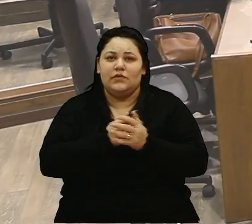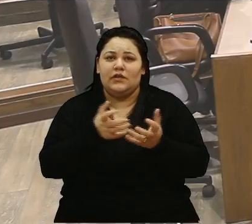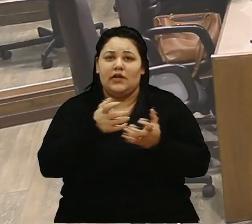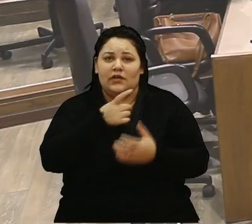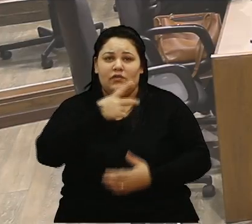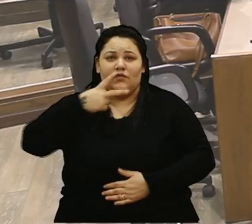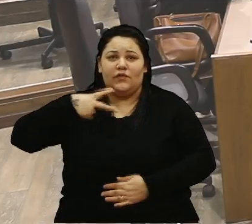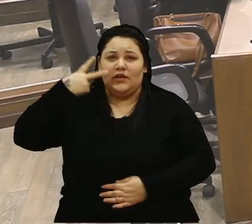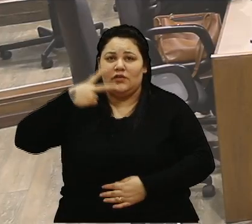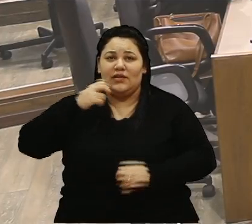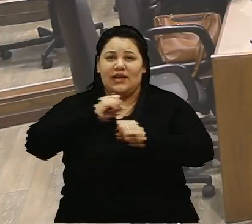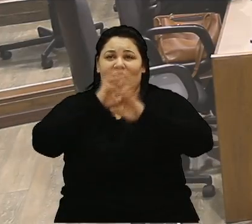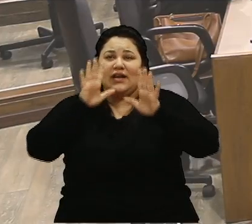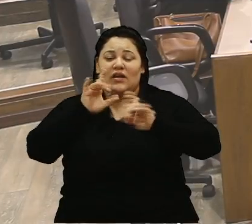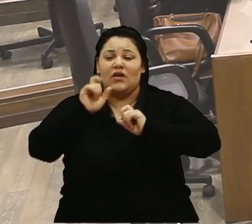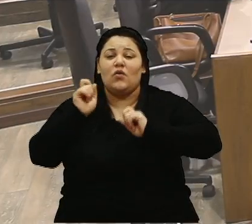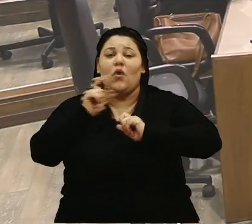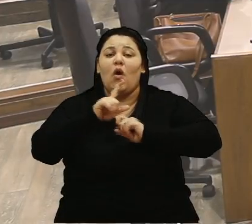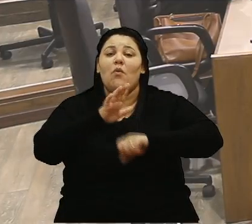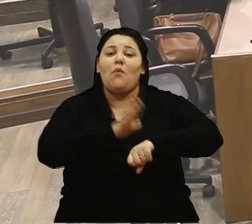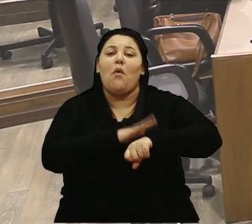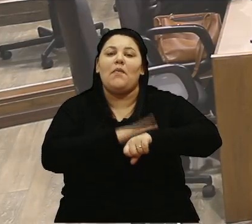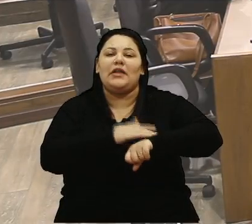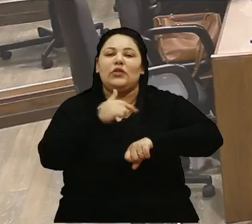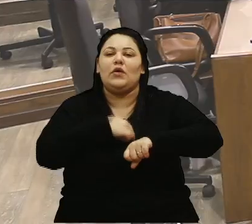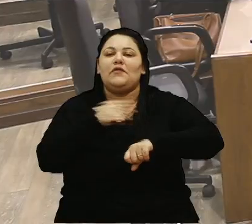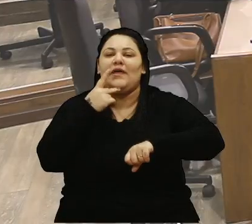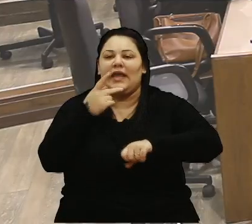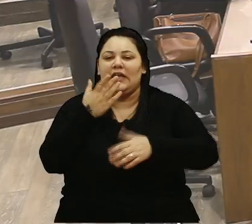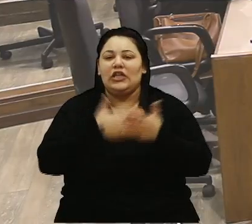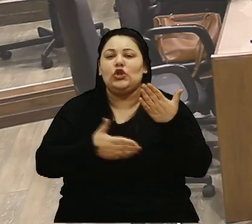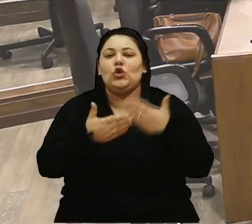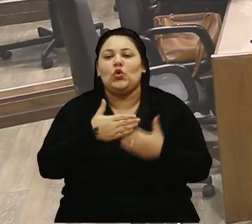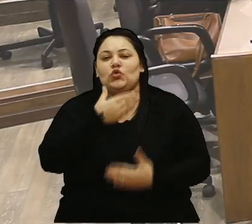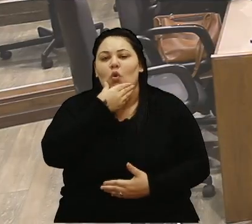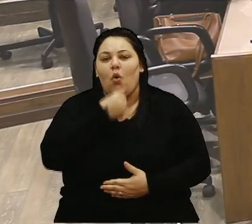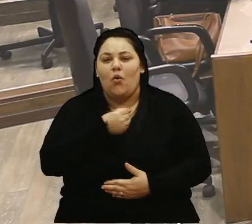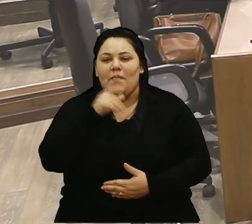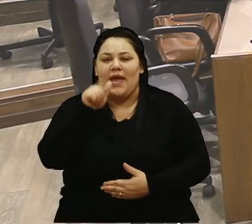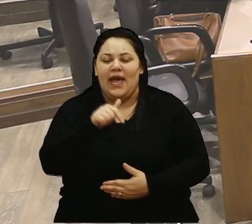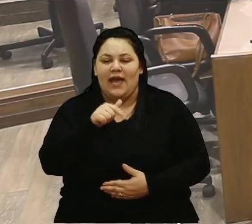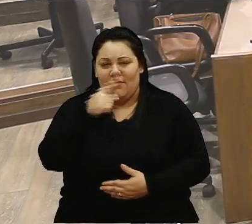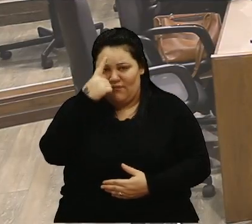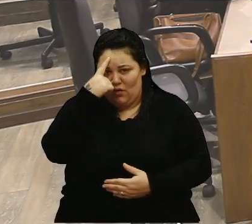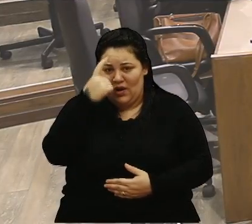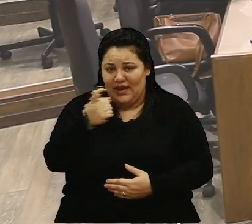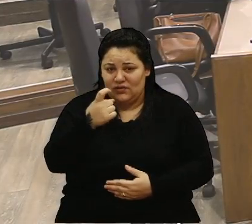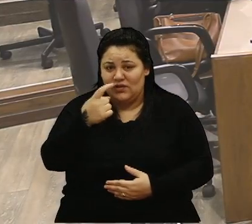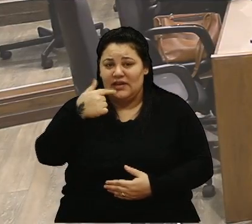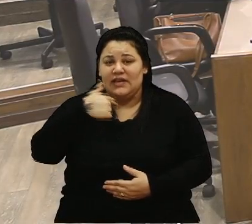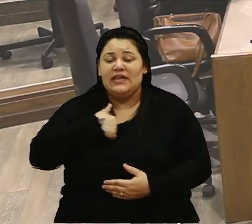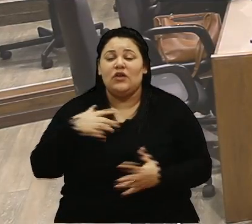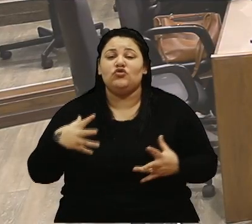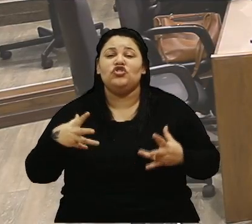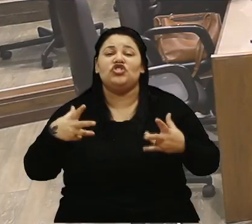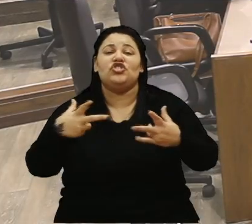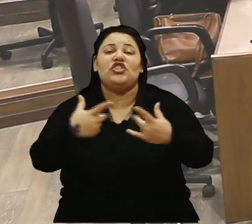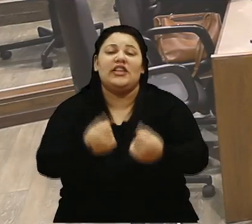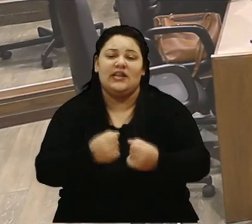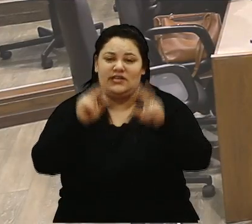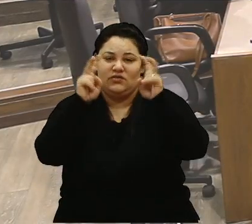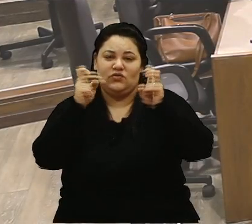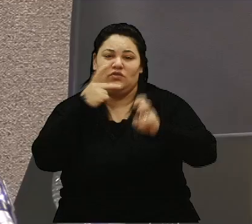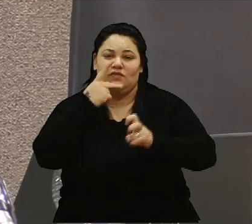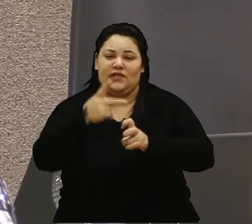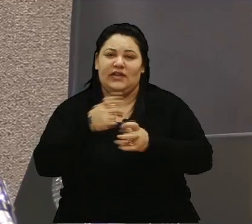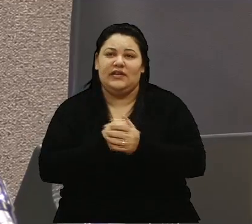Caleb esclareça em que momento eu falei que todos os homens eram violentos e que eu generalizei o tema que eu trouxe.